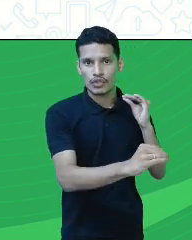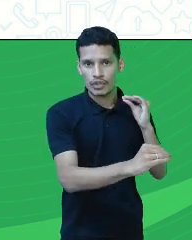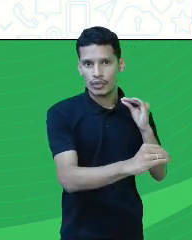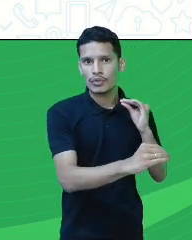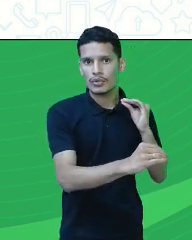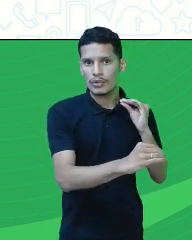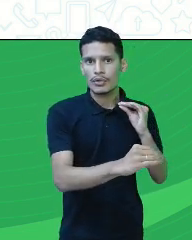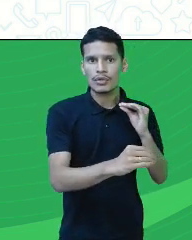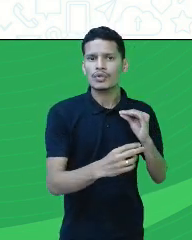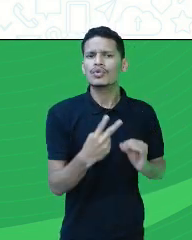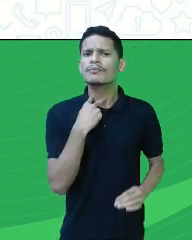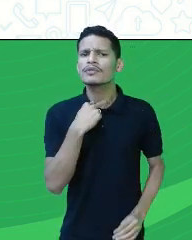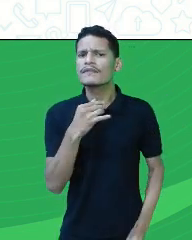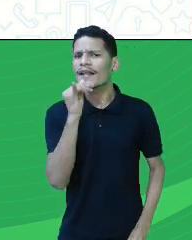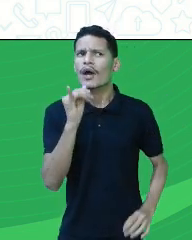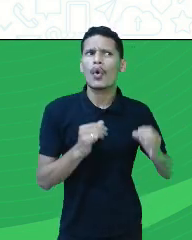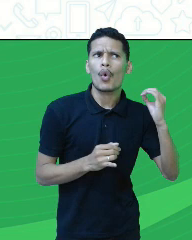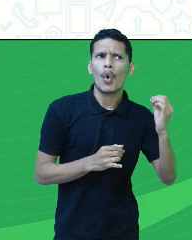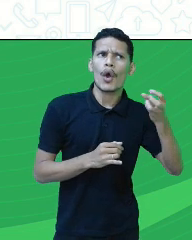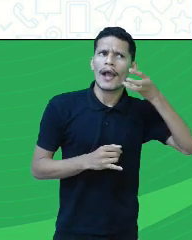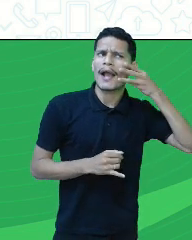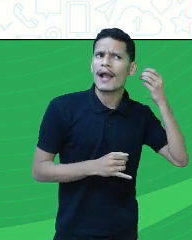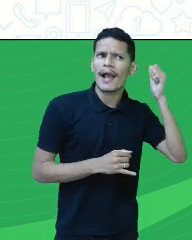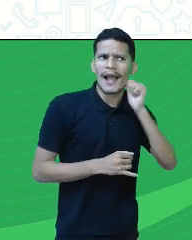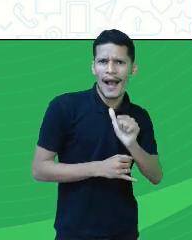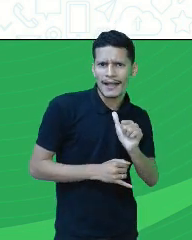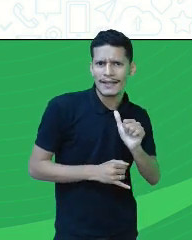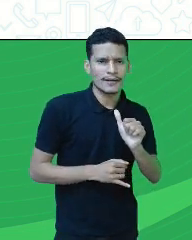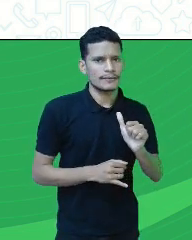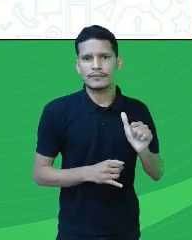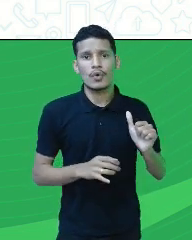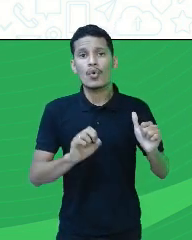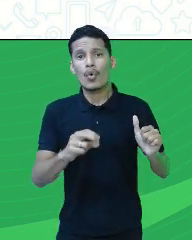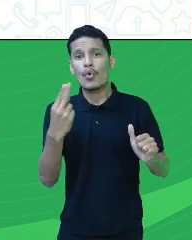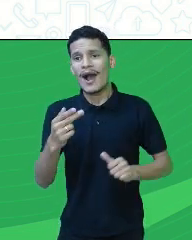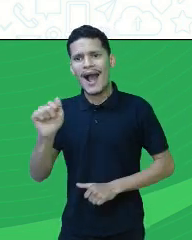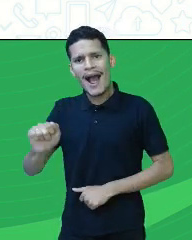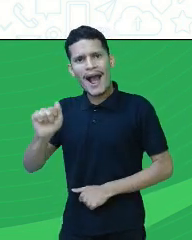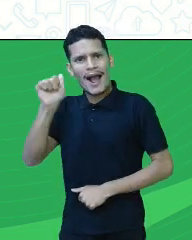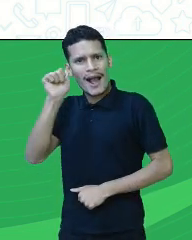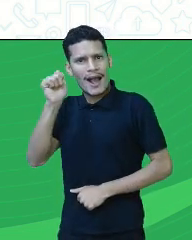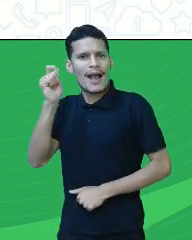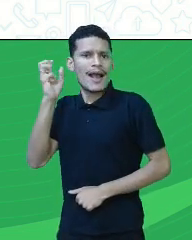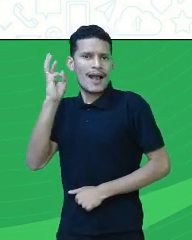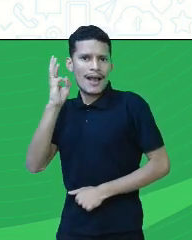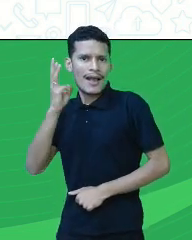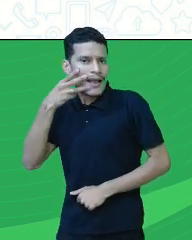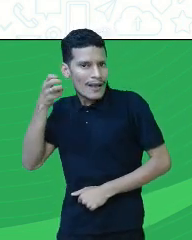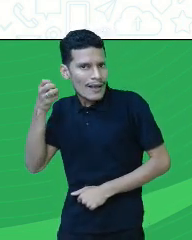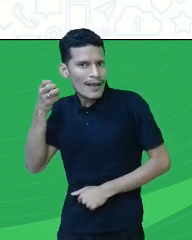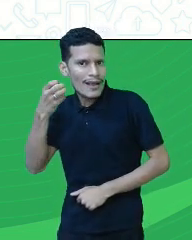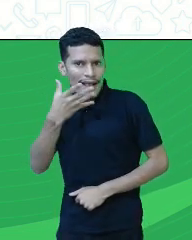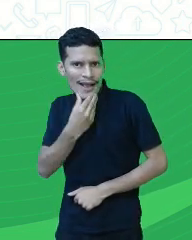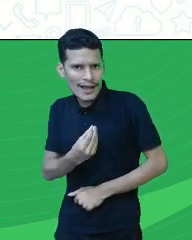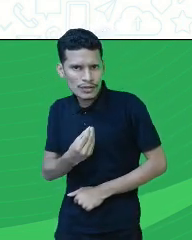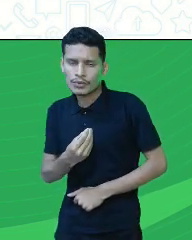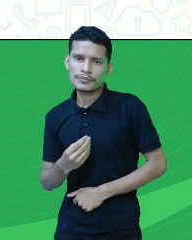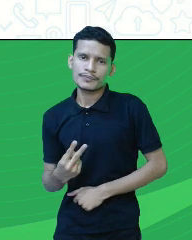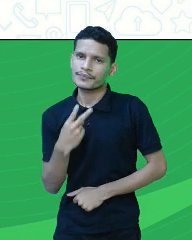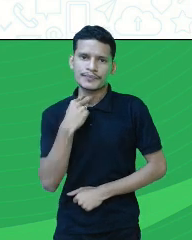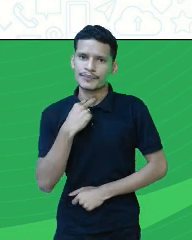dizer o gata e nem posso dizer a gato, tá? Estaria errada essa